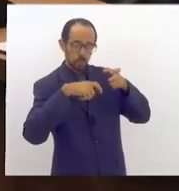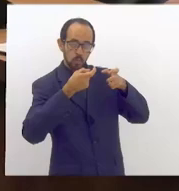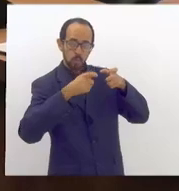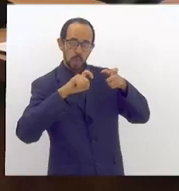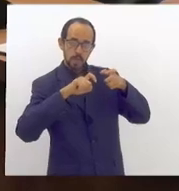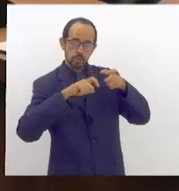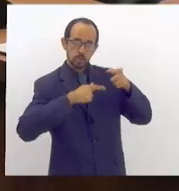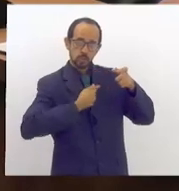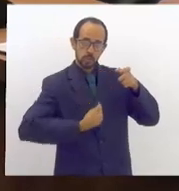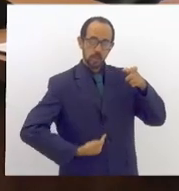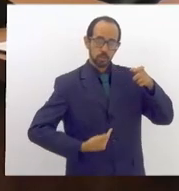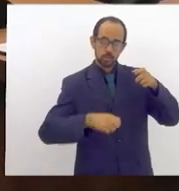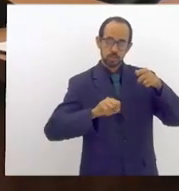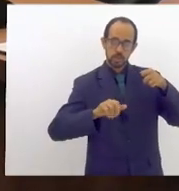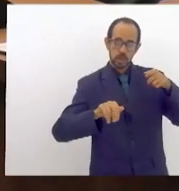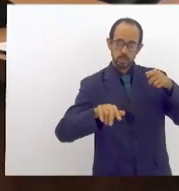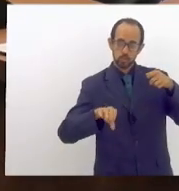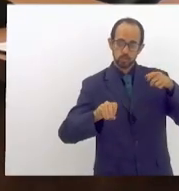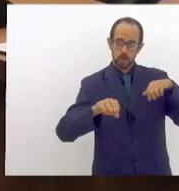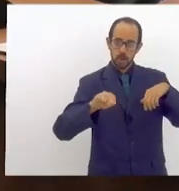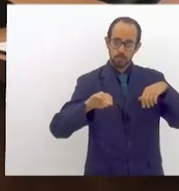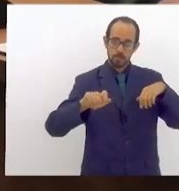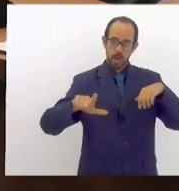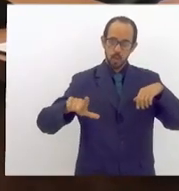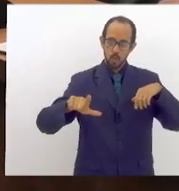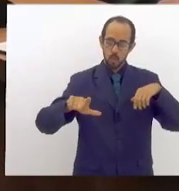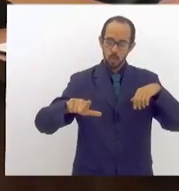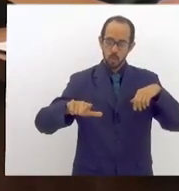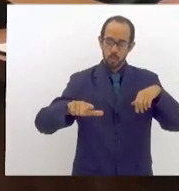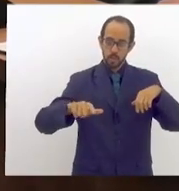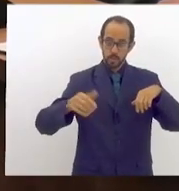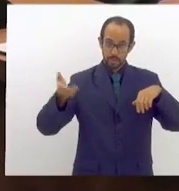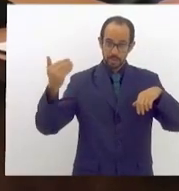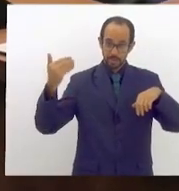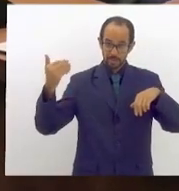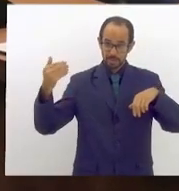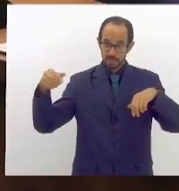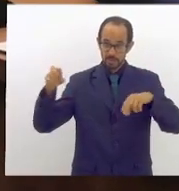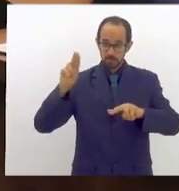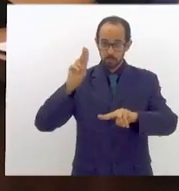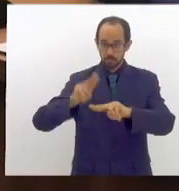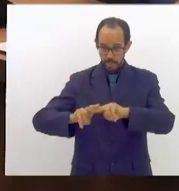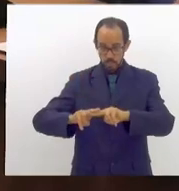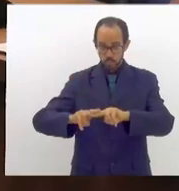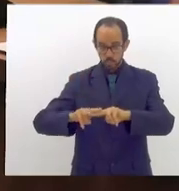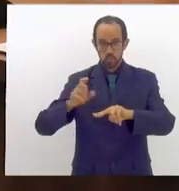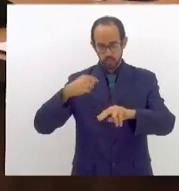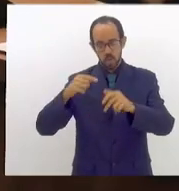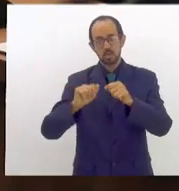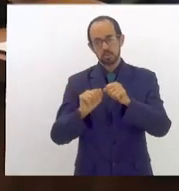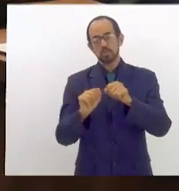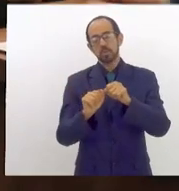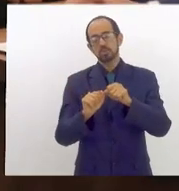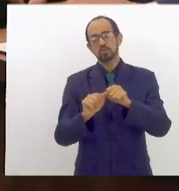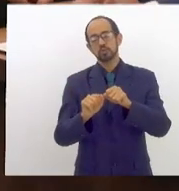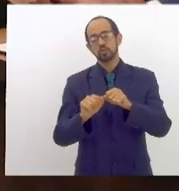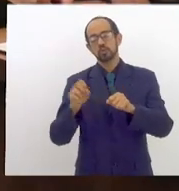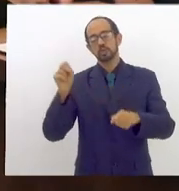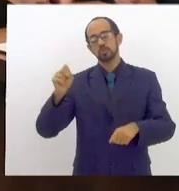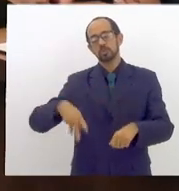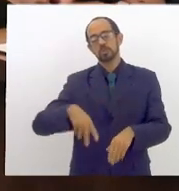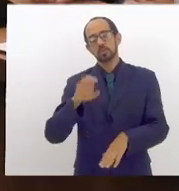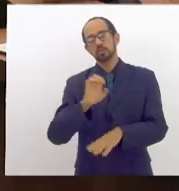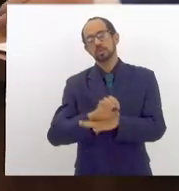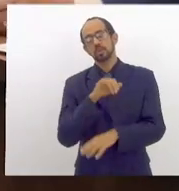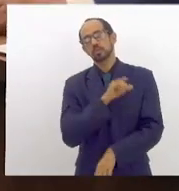então votar esse relatório fazer justiça com os servidores os aposentados do Estado do Rio de Janeiro e não